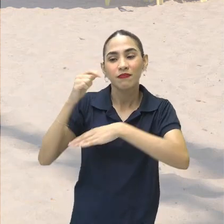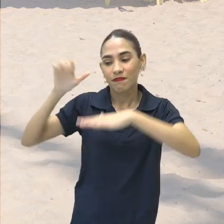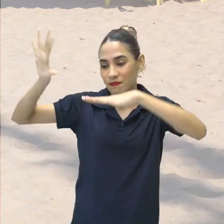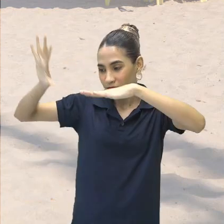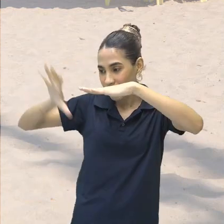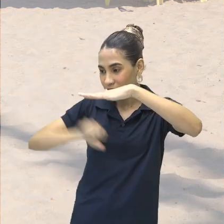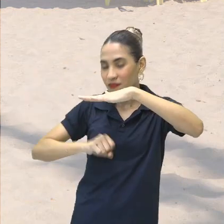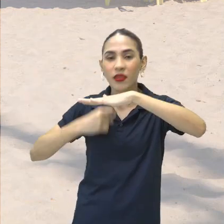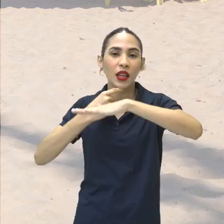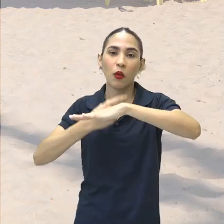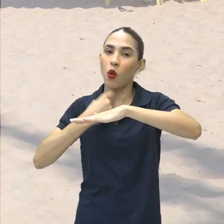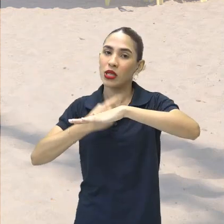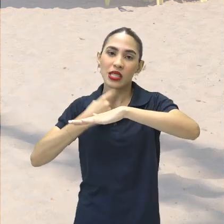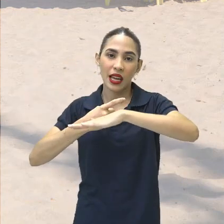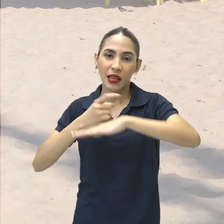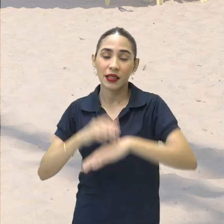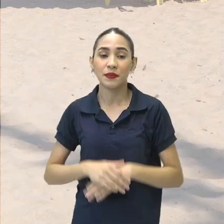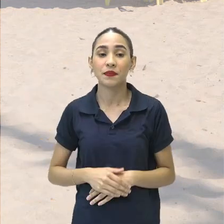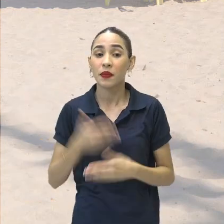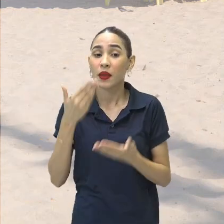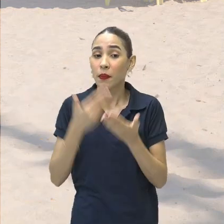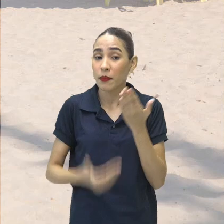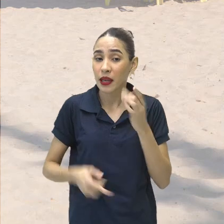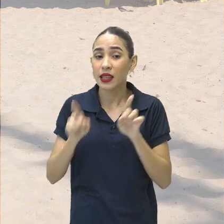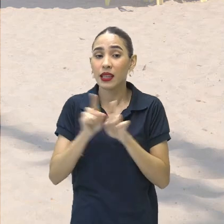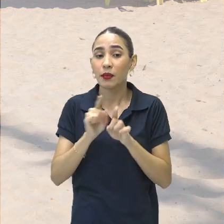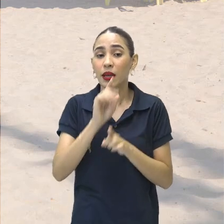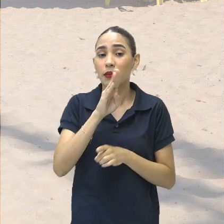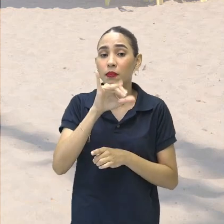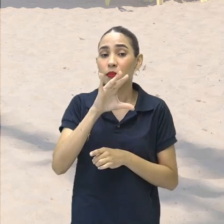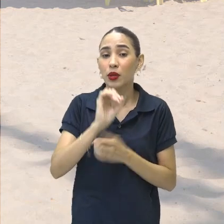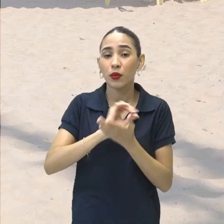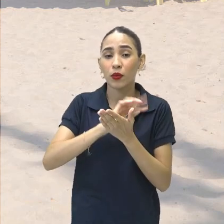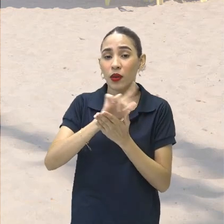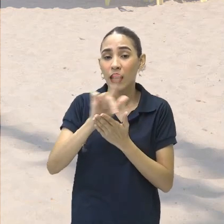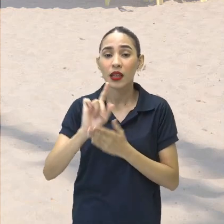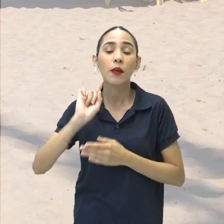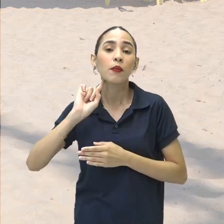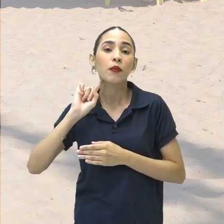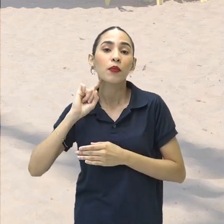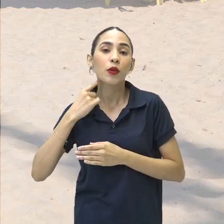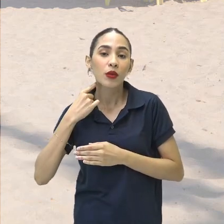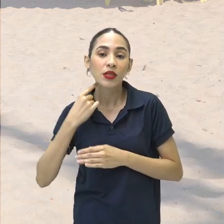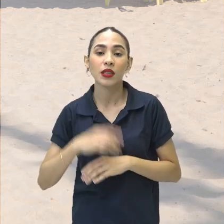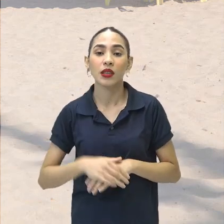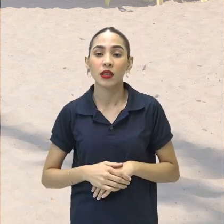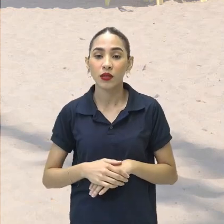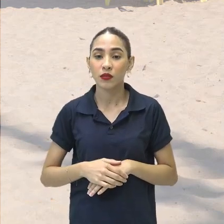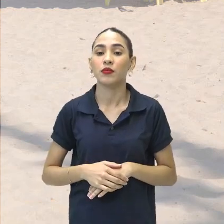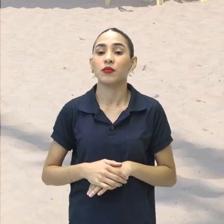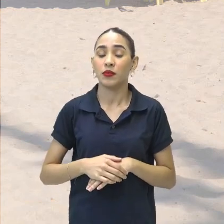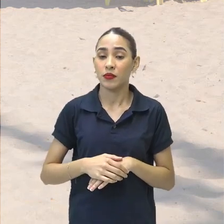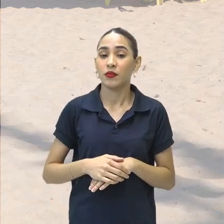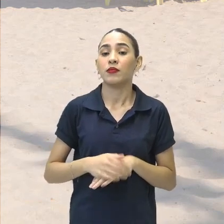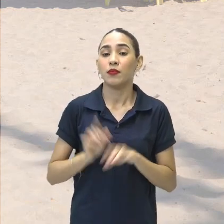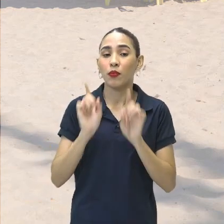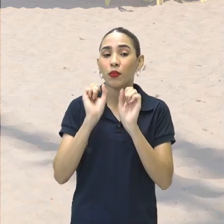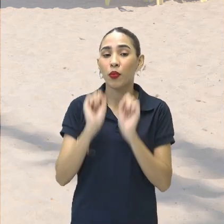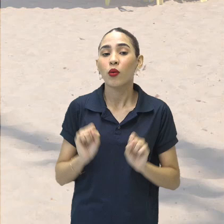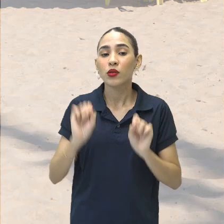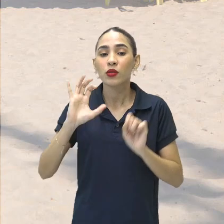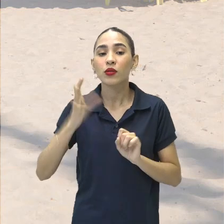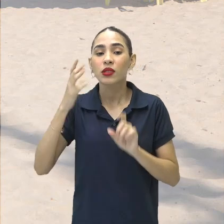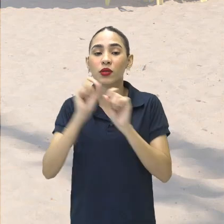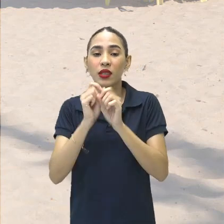também. A perda da biodiversidade, a poluição por lixo pode